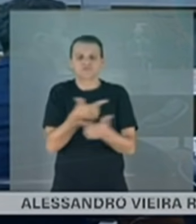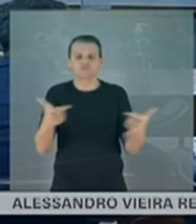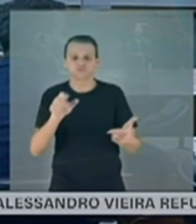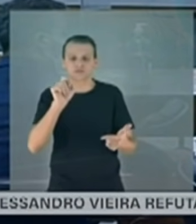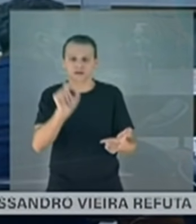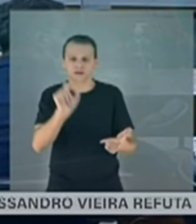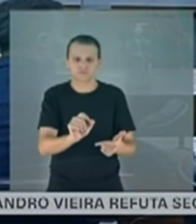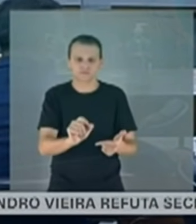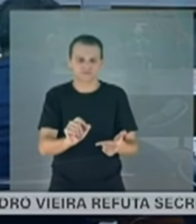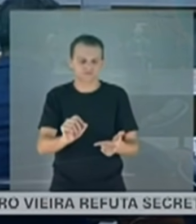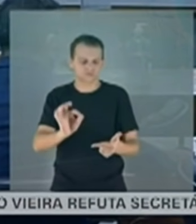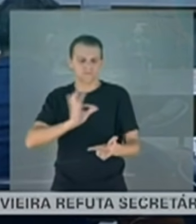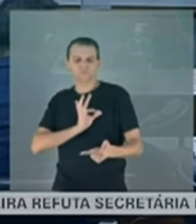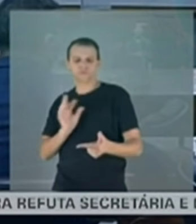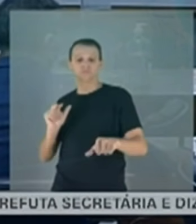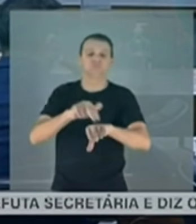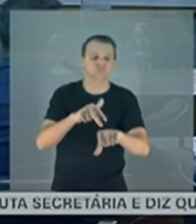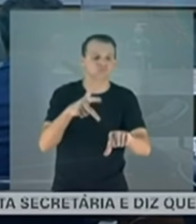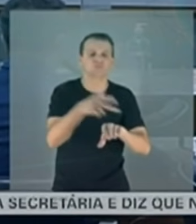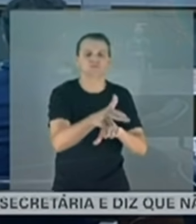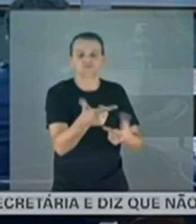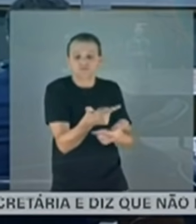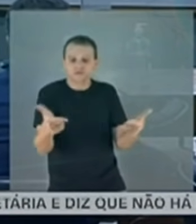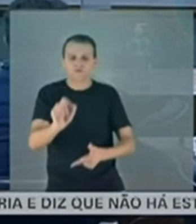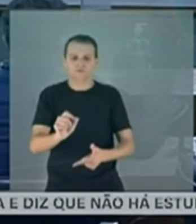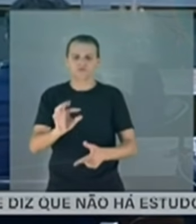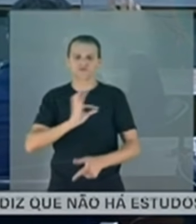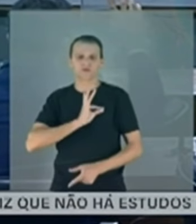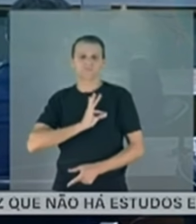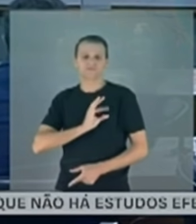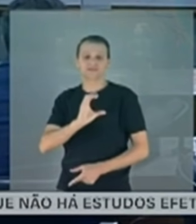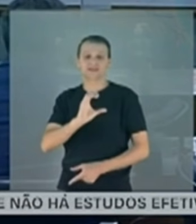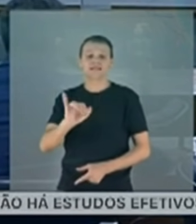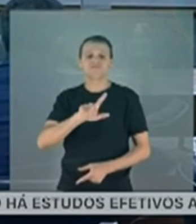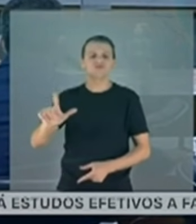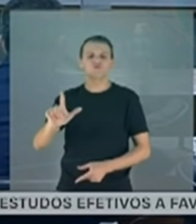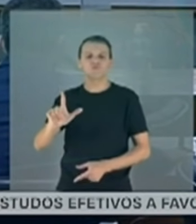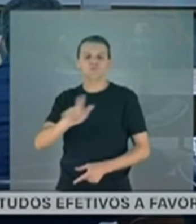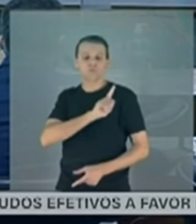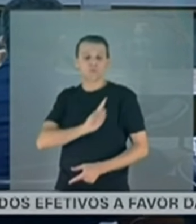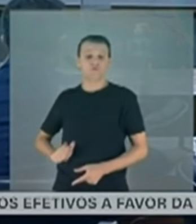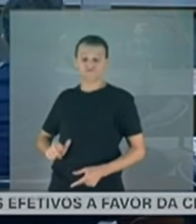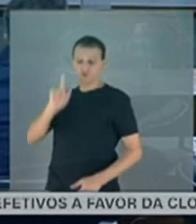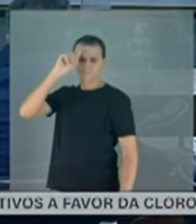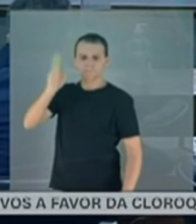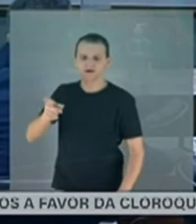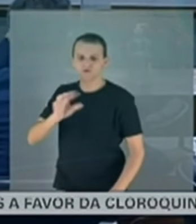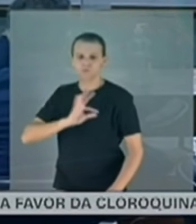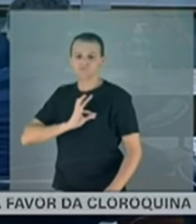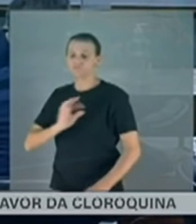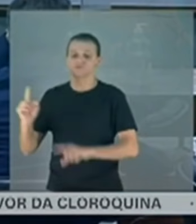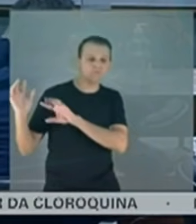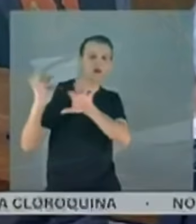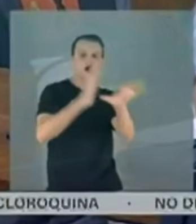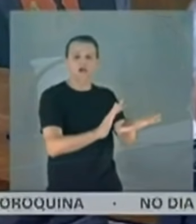Polícia Federal. Quem agiu foi a Polícia Civil da Bahia, a mando do governador Rui Costa, que demitiu o secretário de